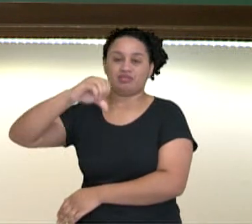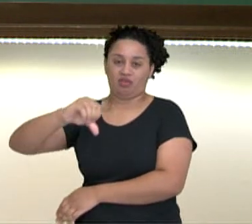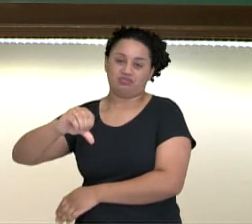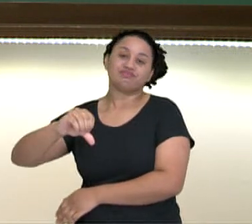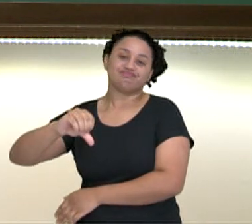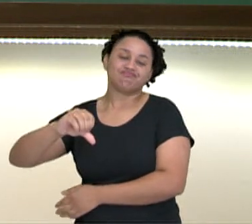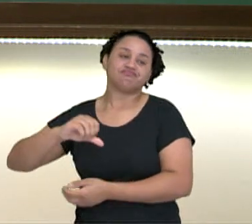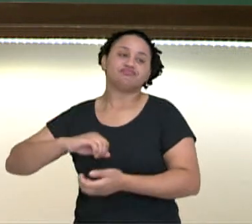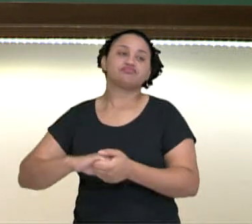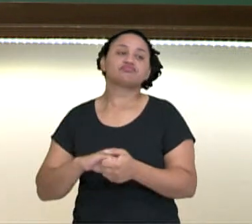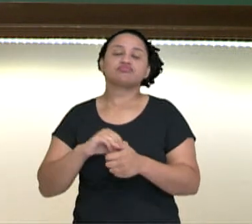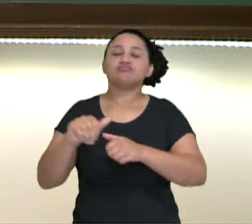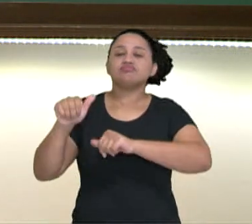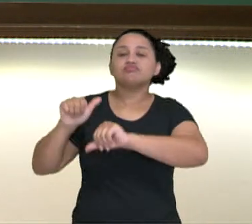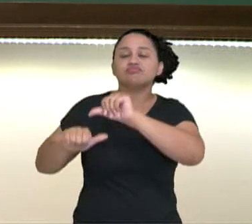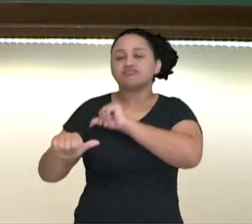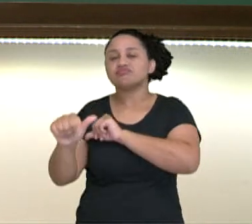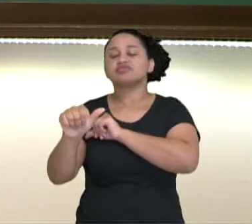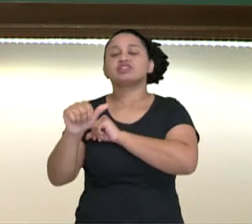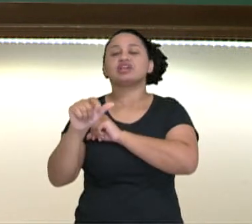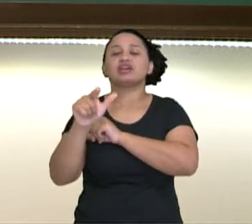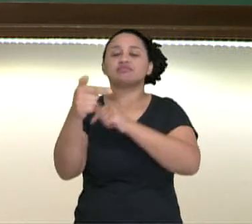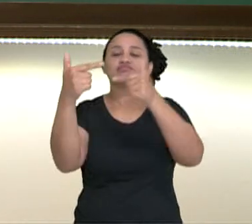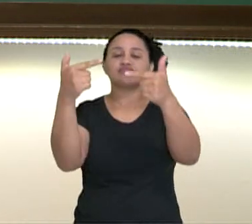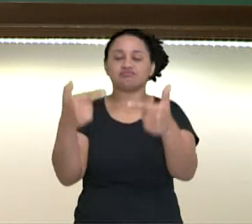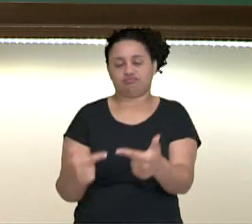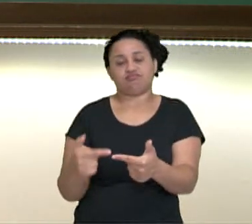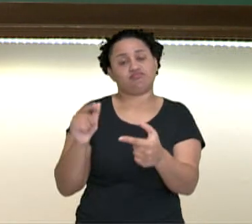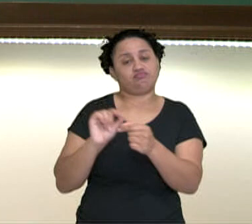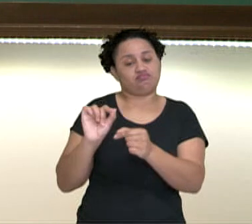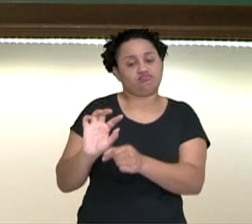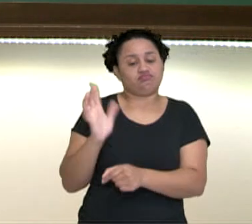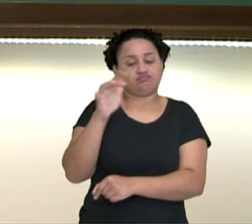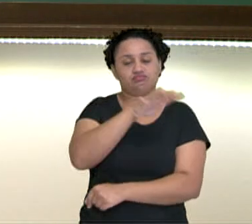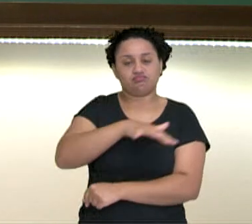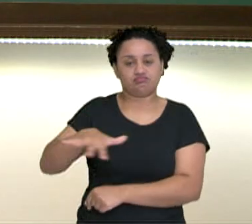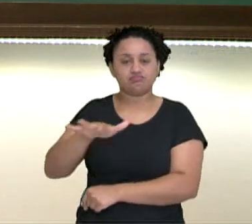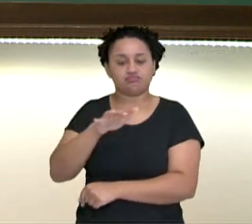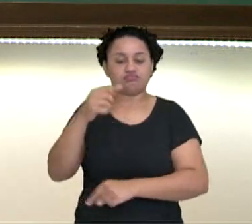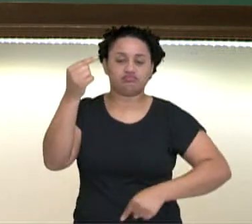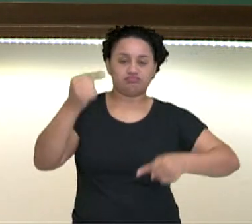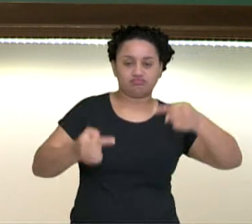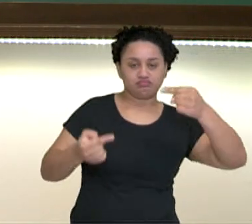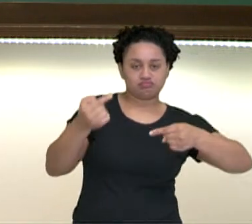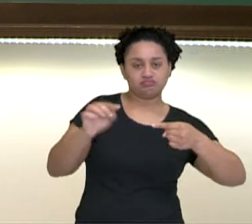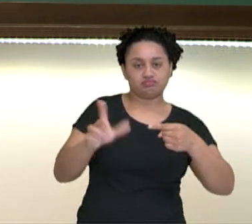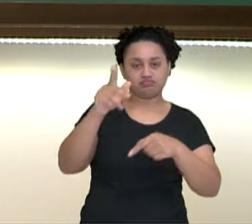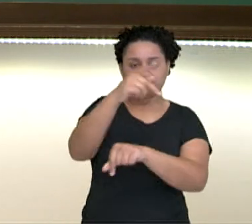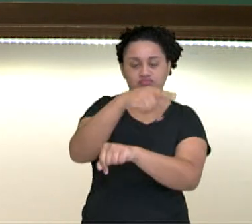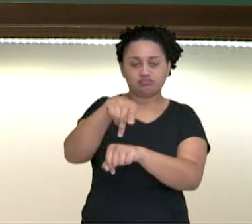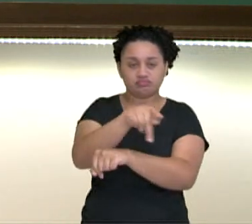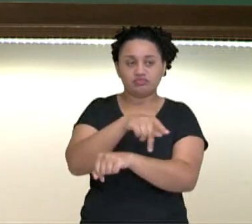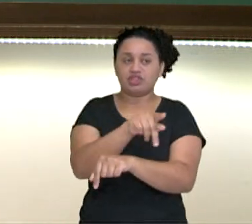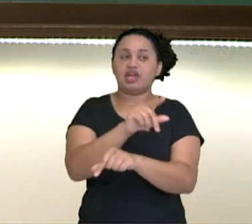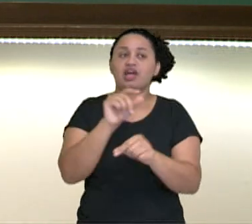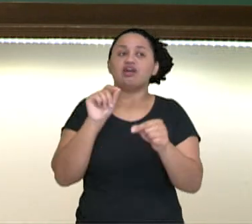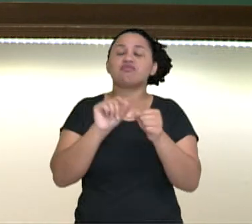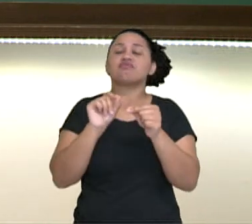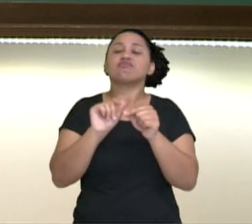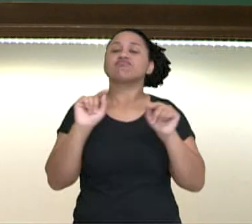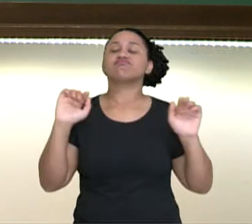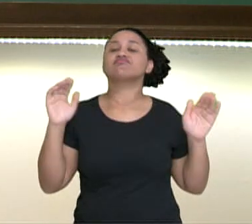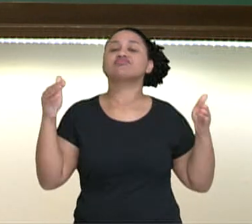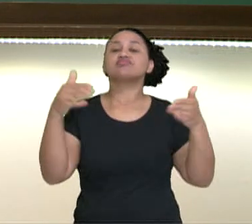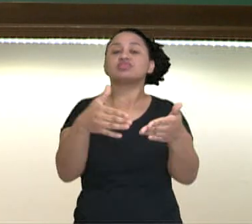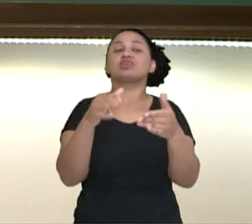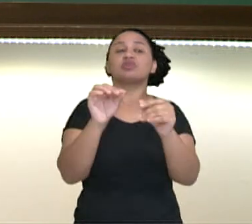E essas mudanças que essa guerra civil vai ocasionar, né, nessas disputas dentro da Inglaterra, ela vai acabar culminando